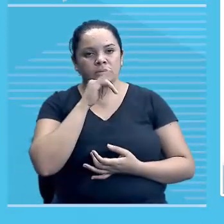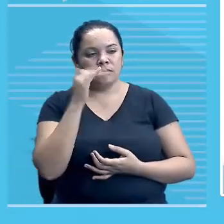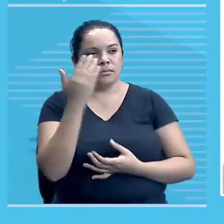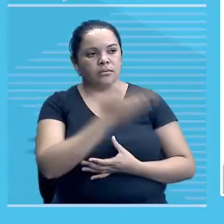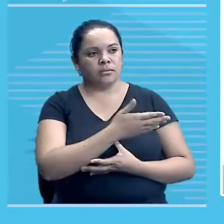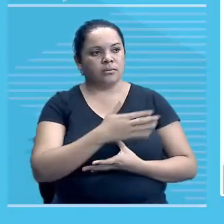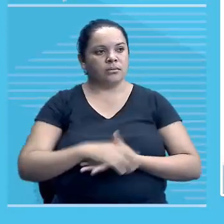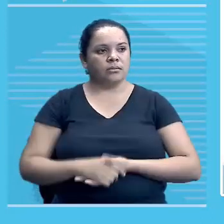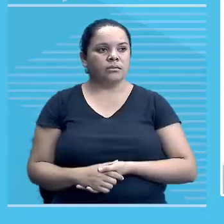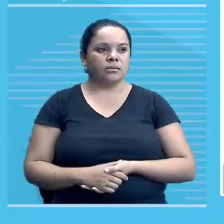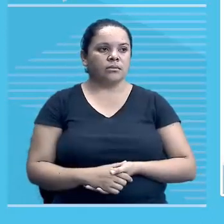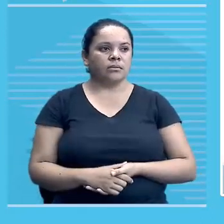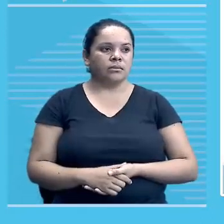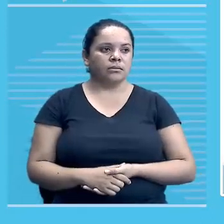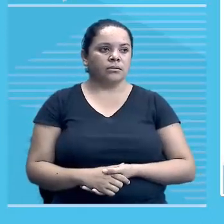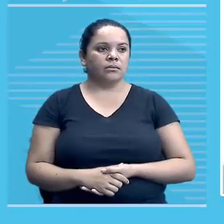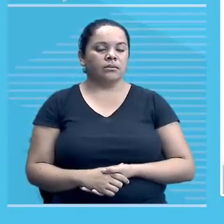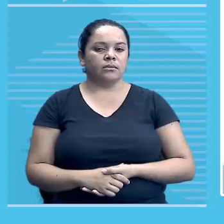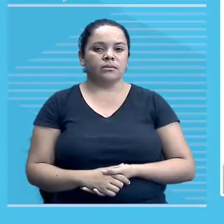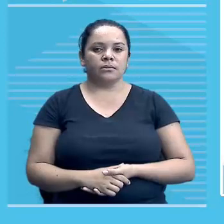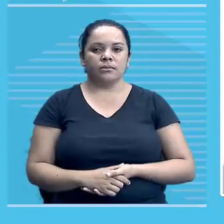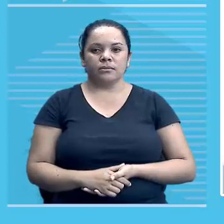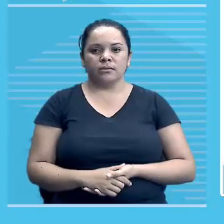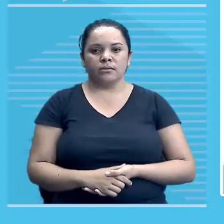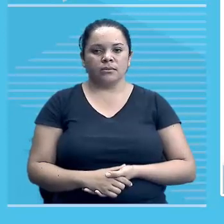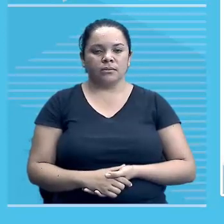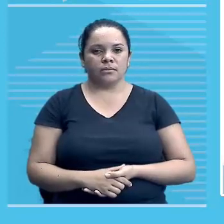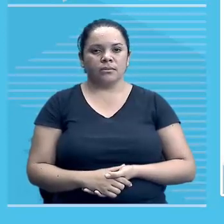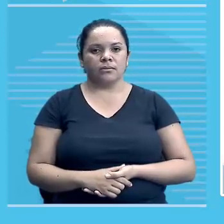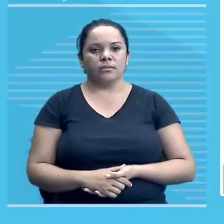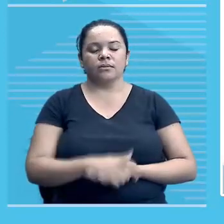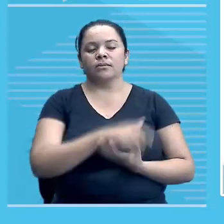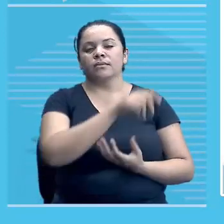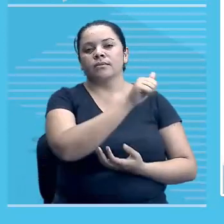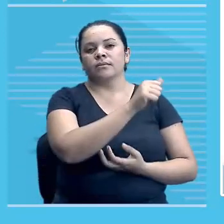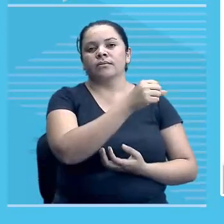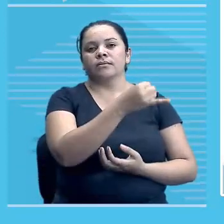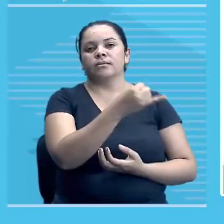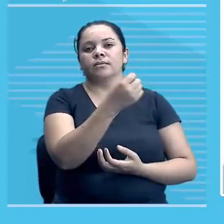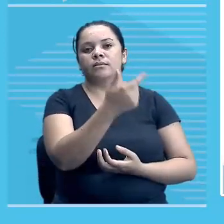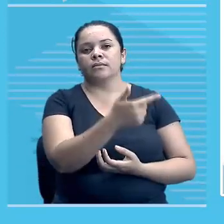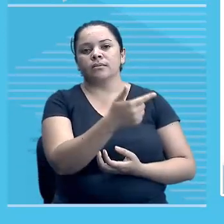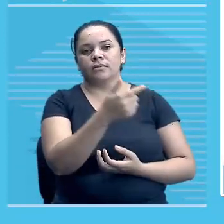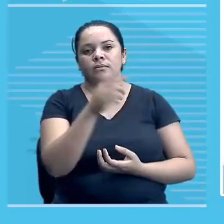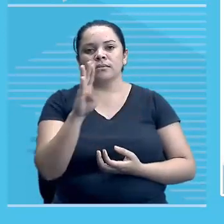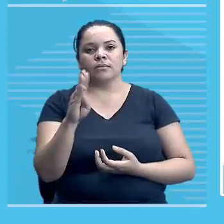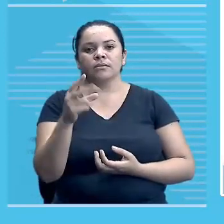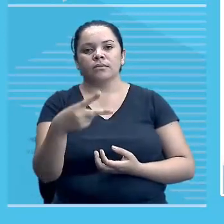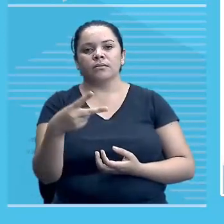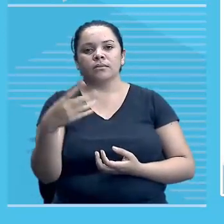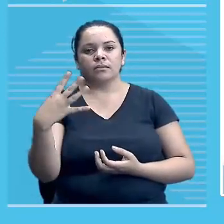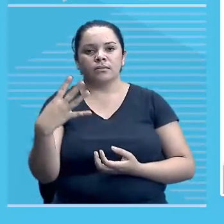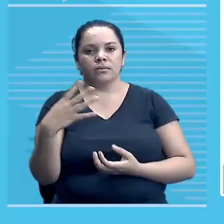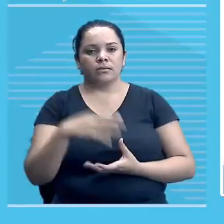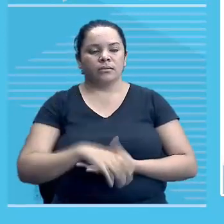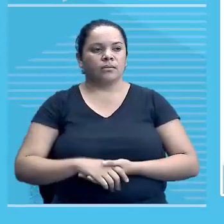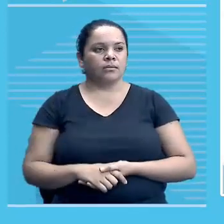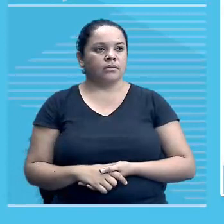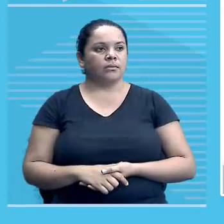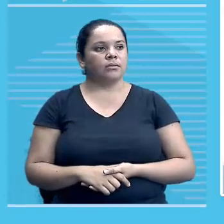mais 4x igual a 0. O A é menos 2 e o B é 4.